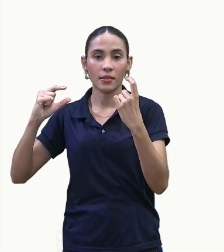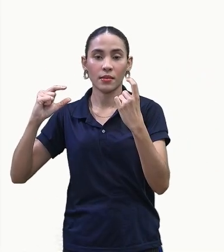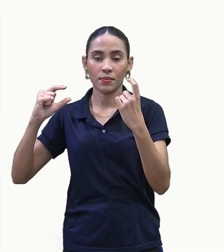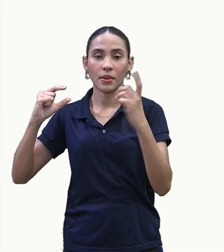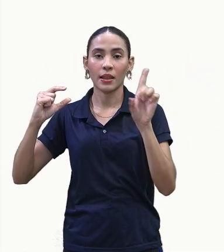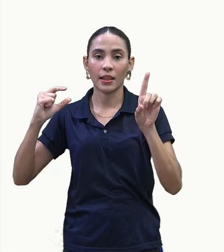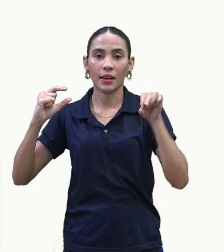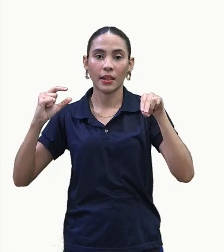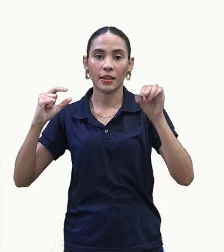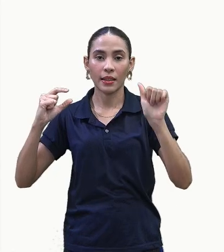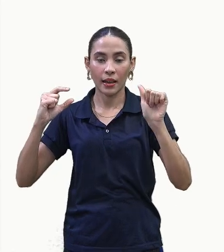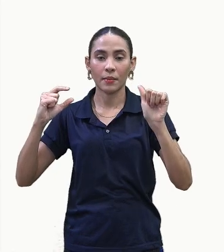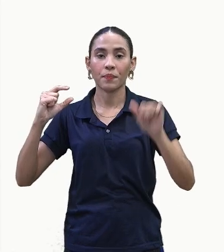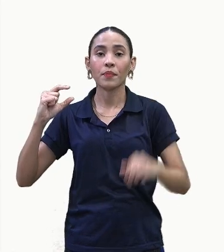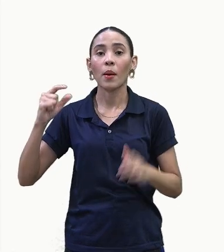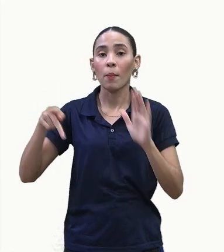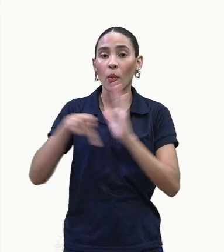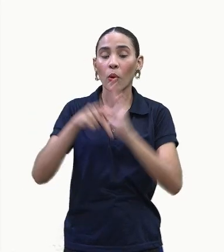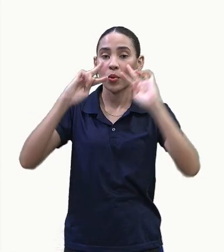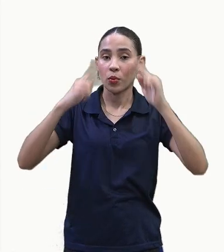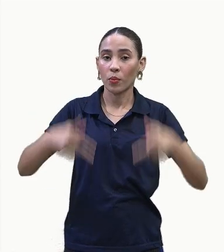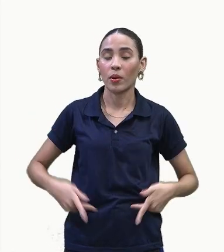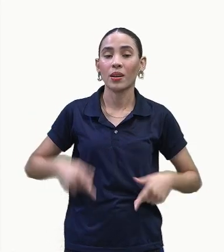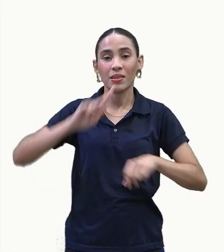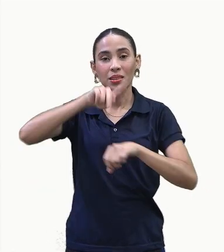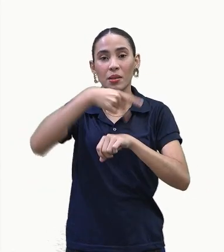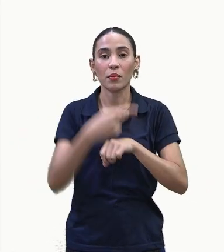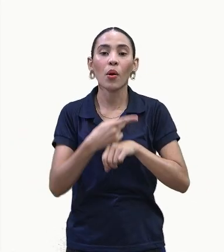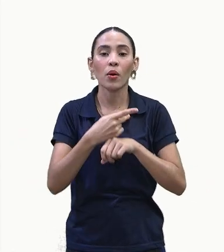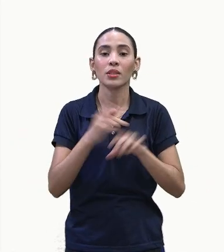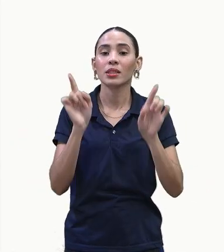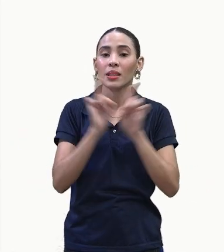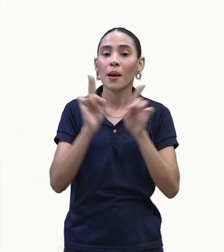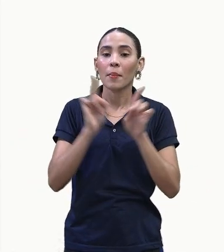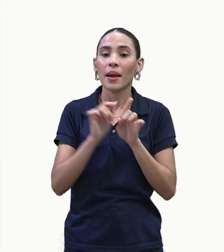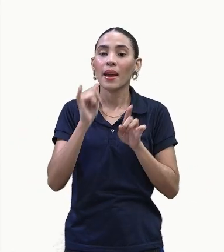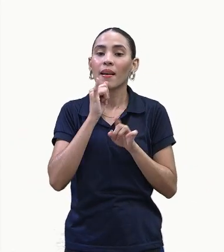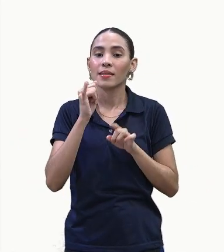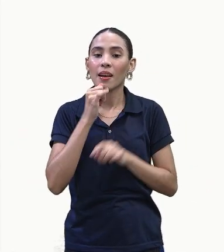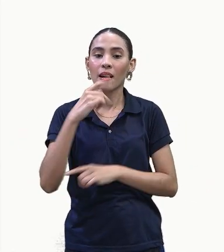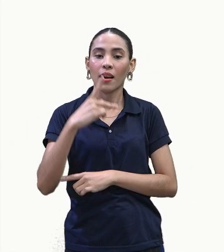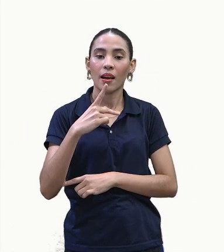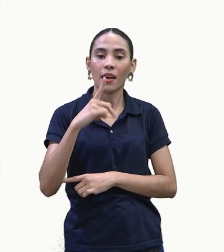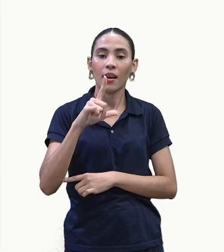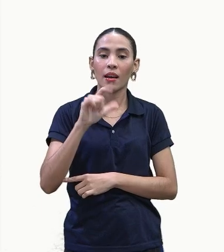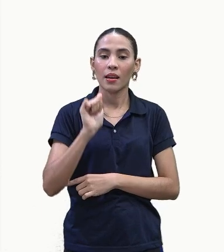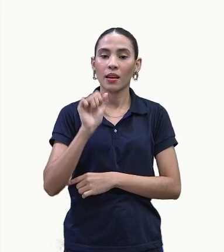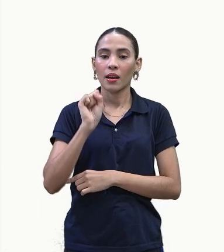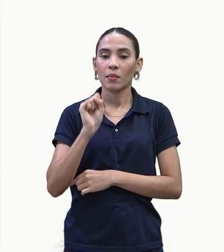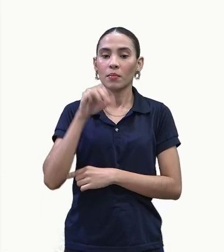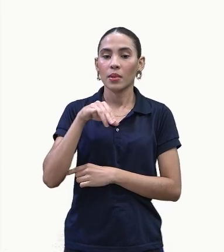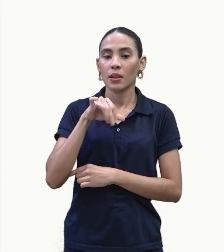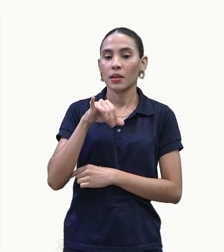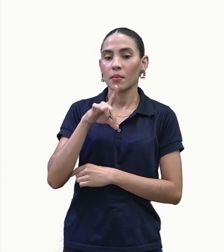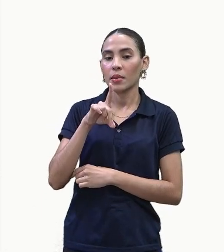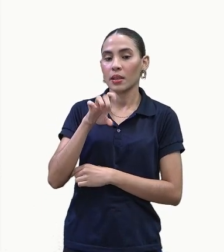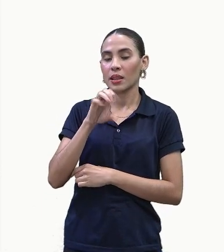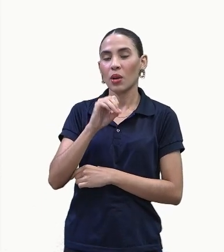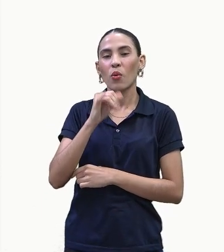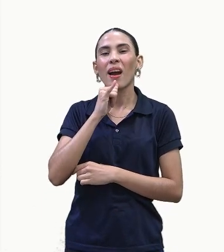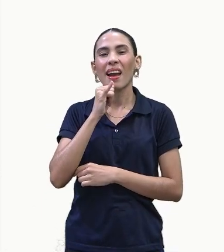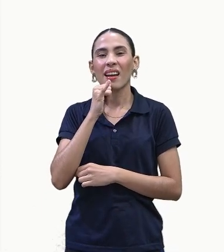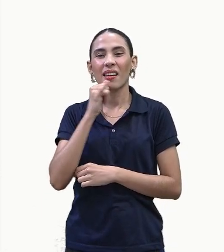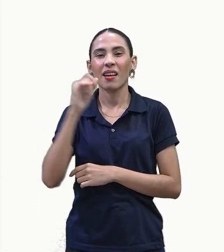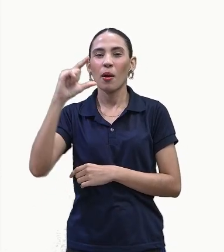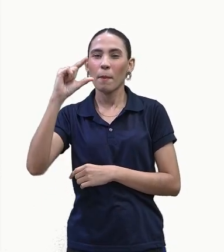do genoma humano. E aí a gente também pegou um plasmídio. Vejam só, um plasmídio, ele é um